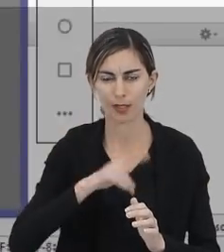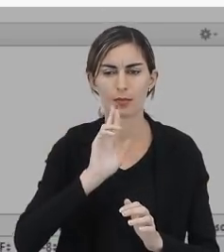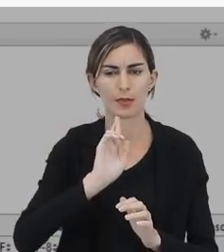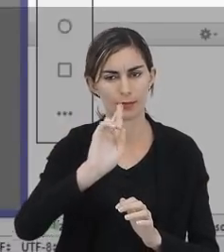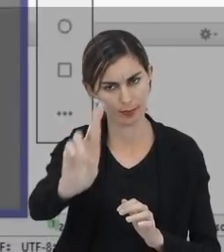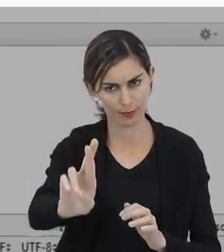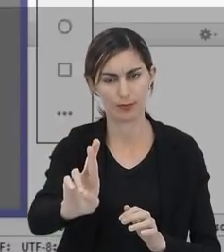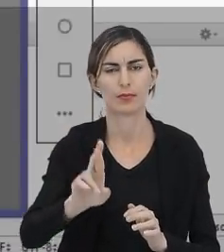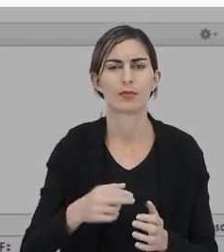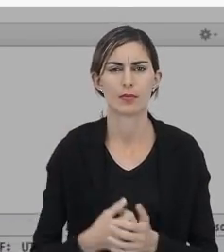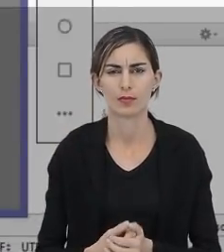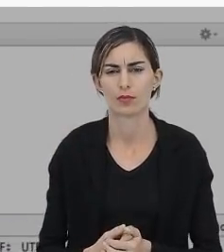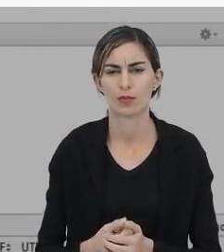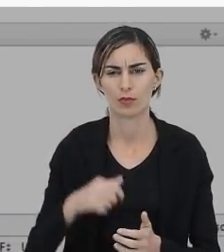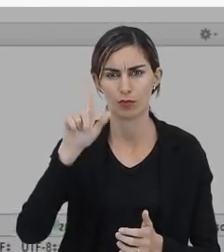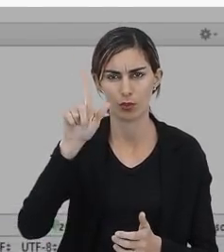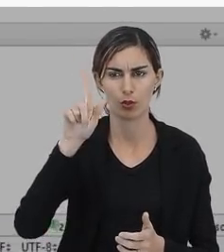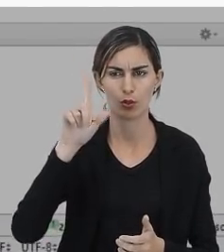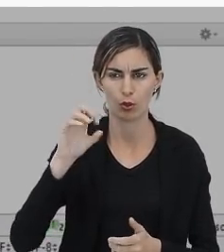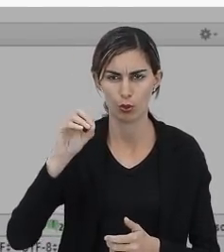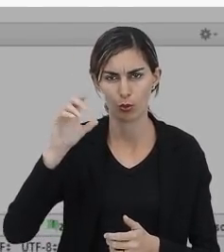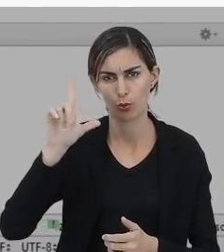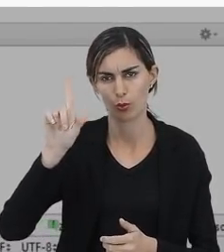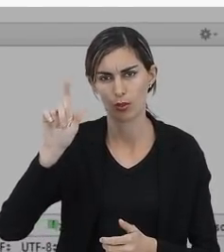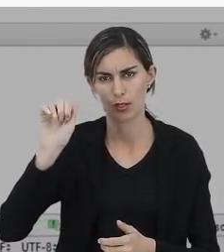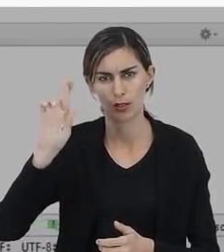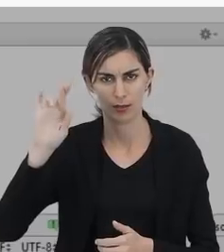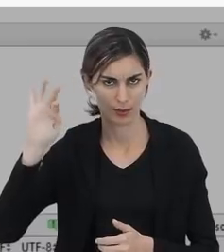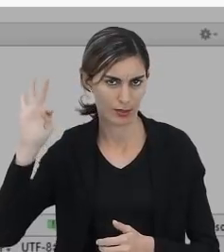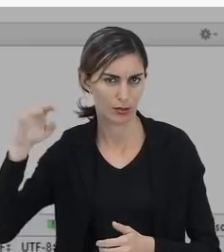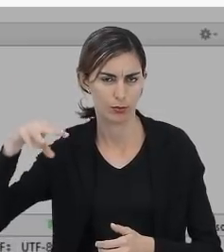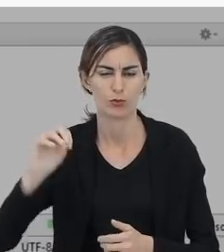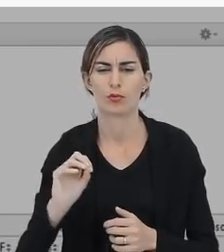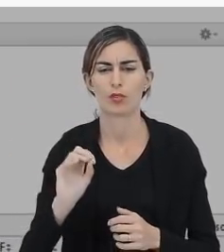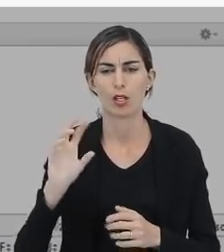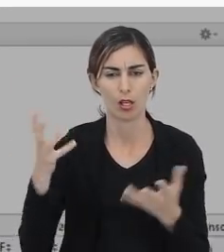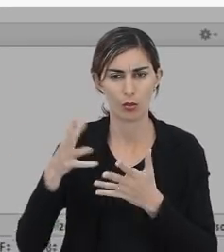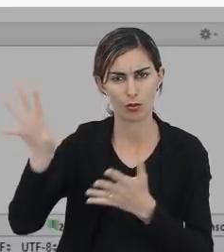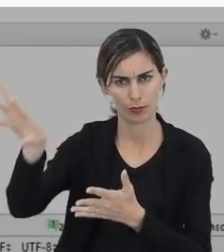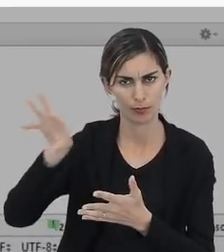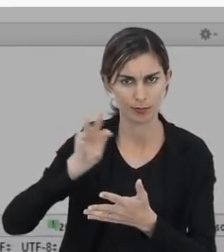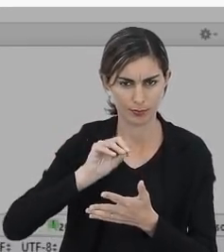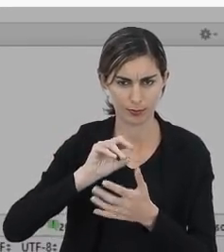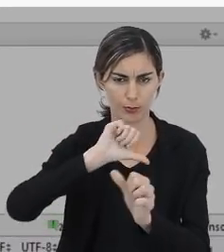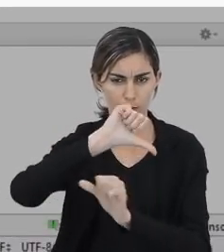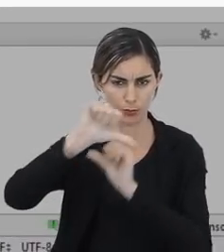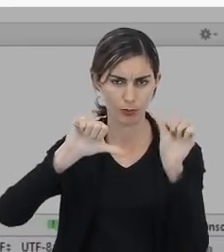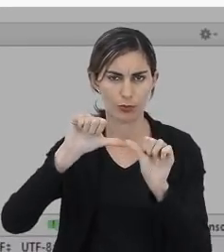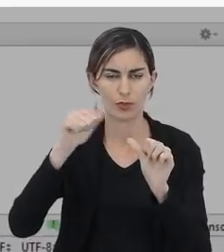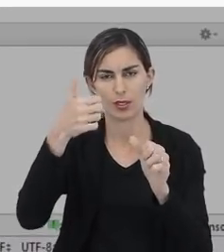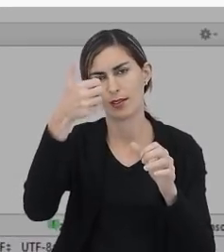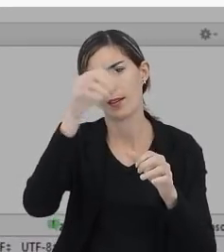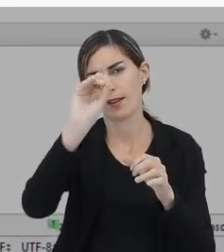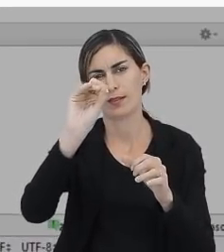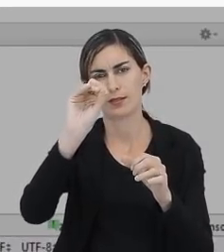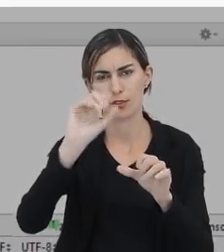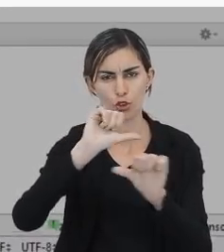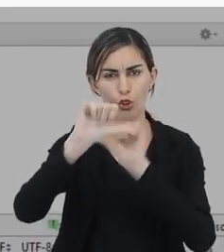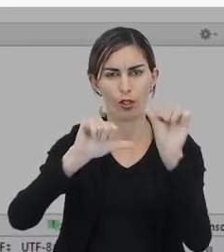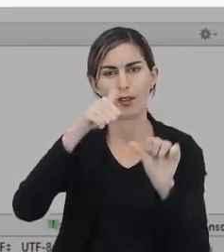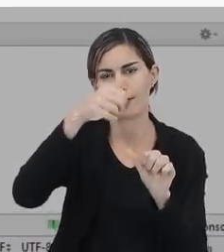resultado com algoritmos diferentes. Agora eu vou retirar, vou mudar aqui para